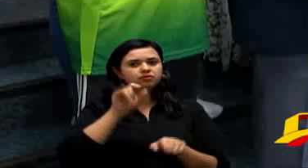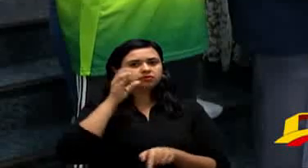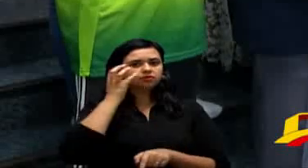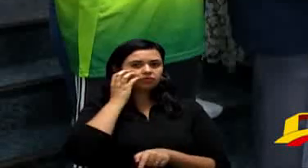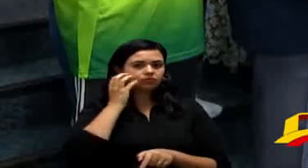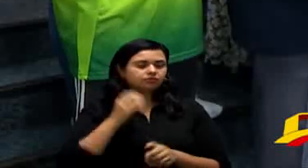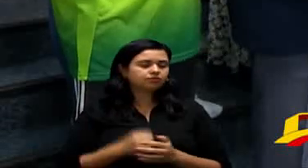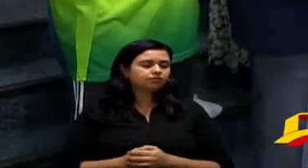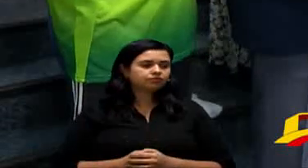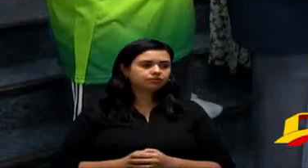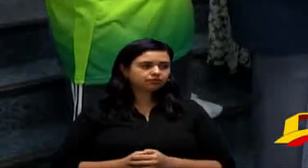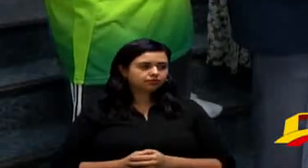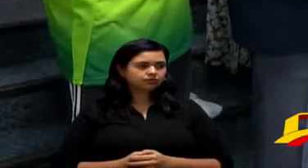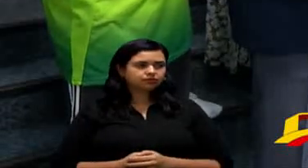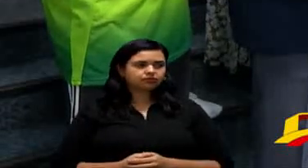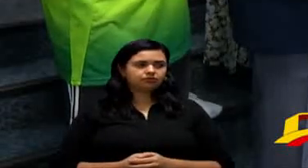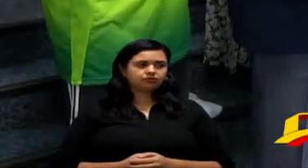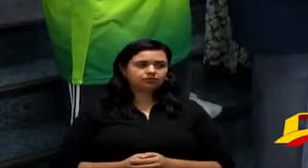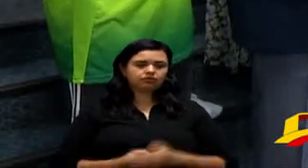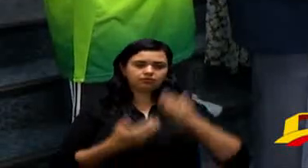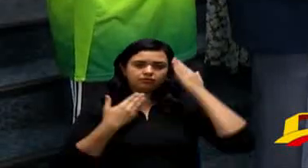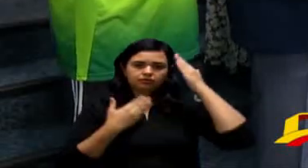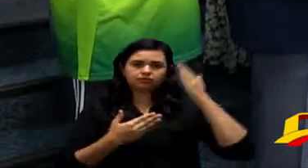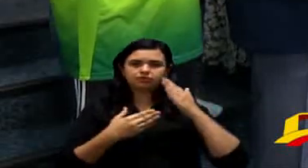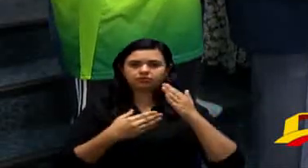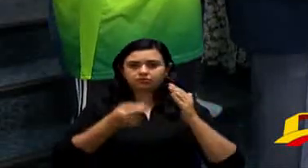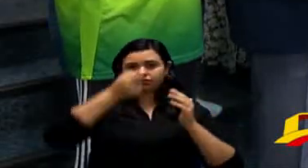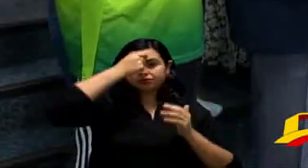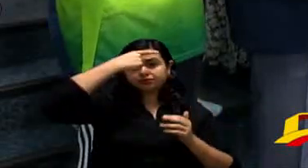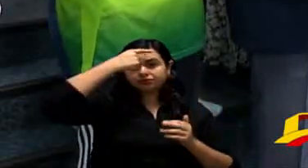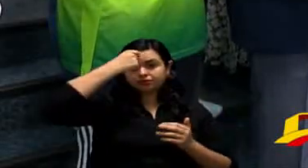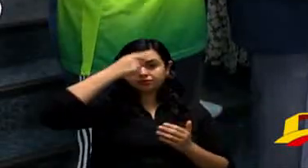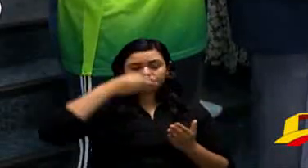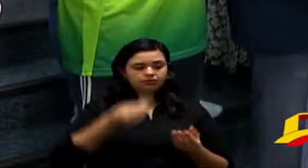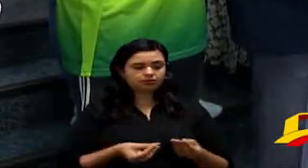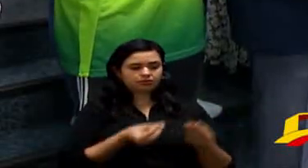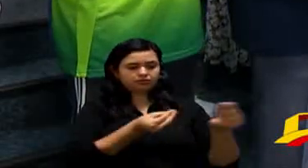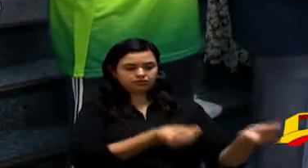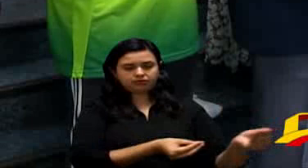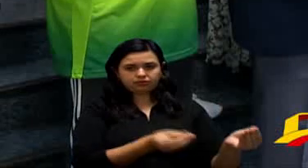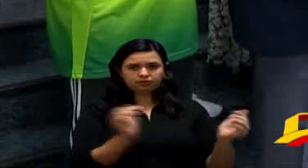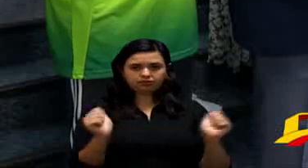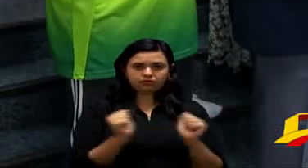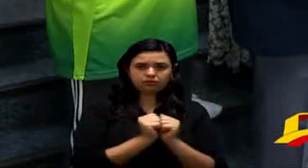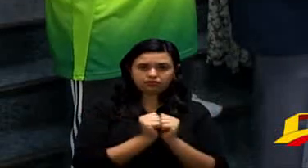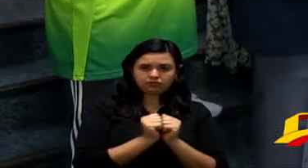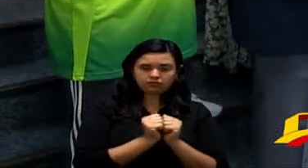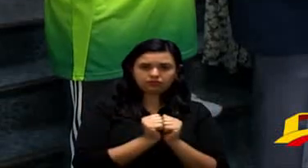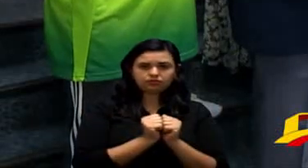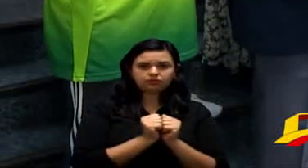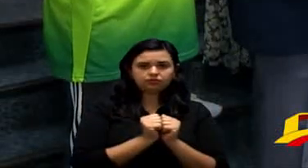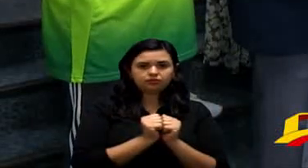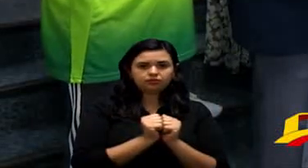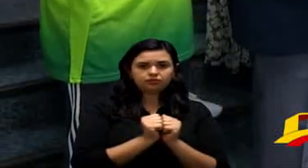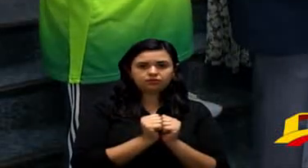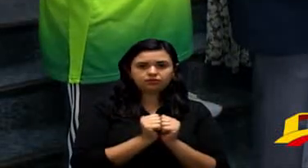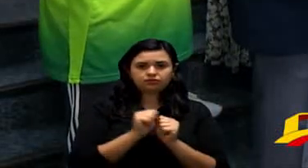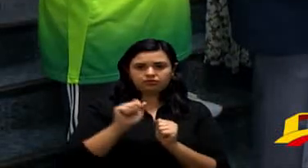o convidar o Ítalo para entregar esse voto congratulações juntamente com a Luciana